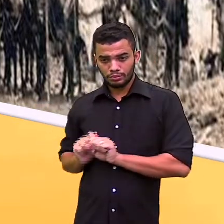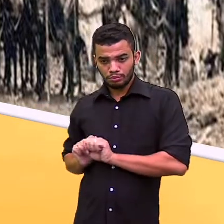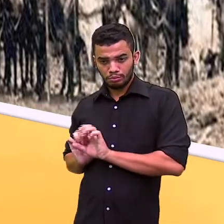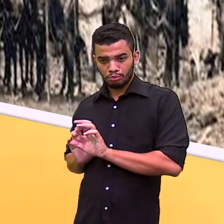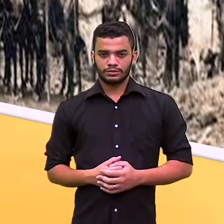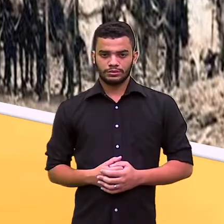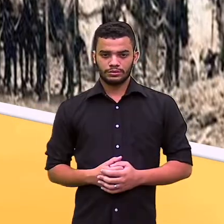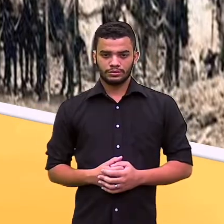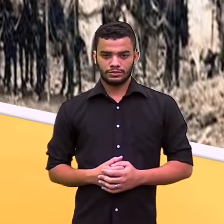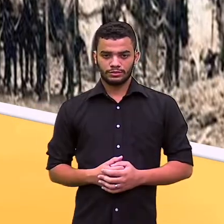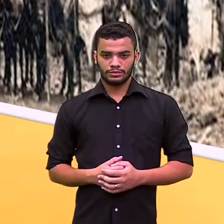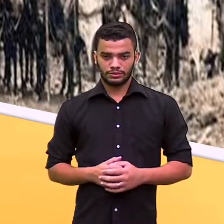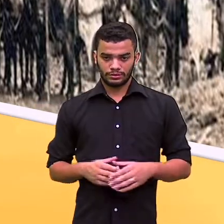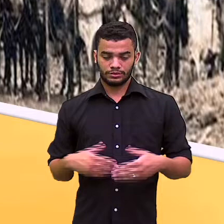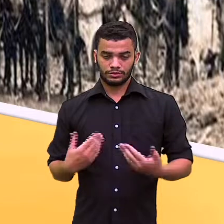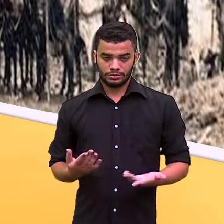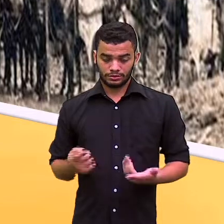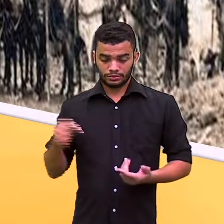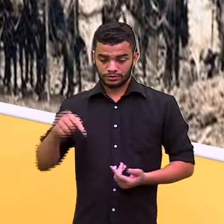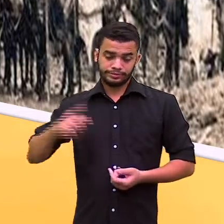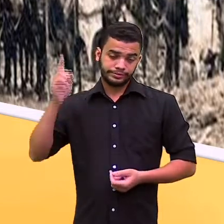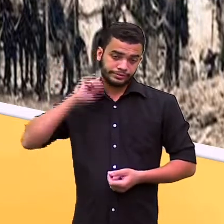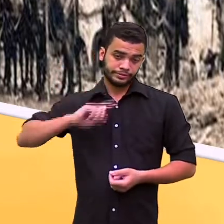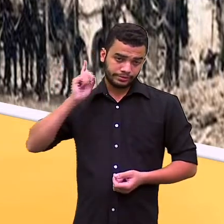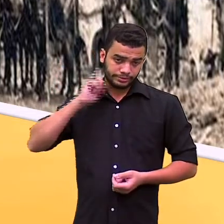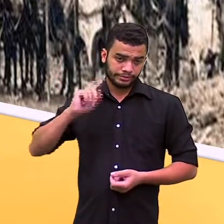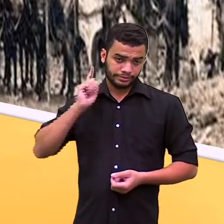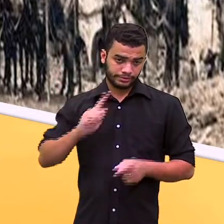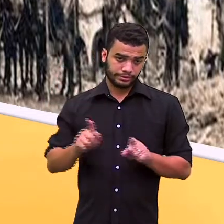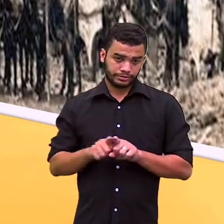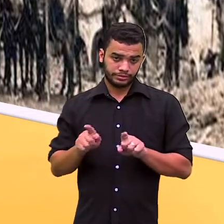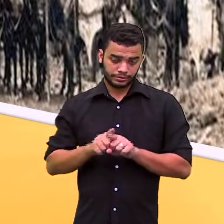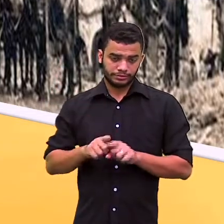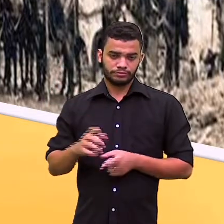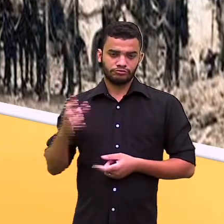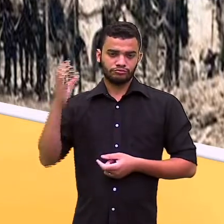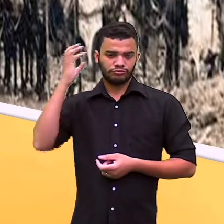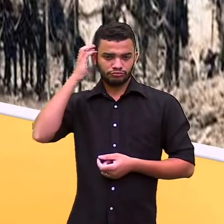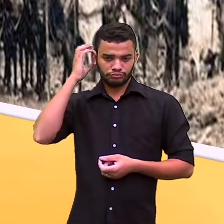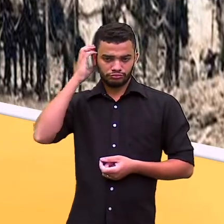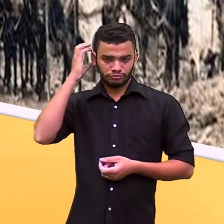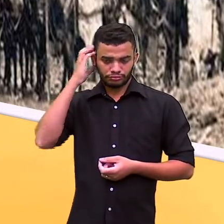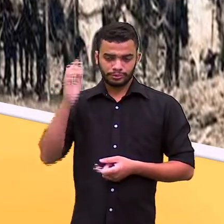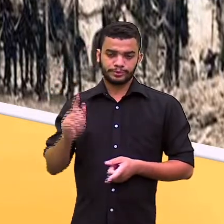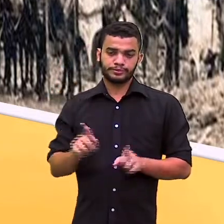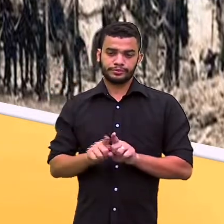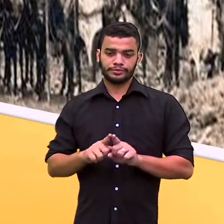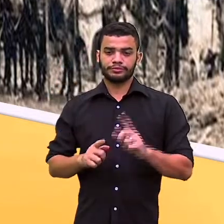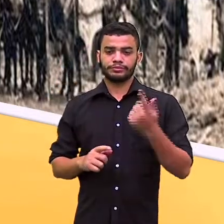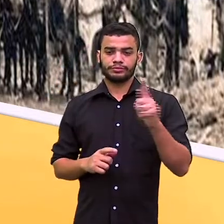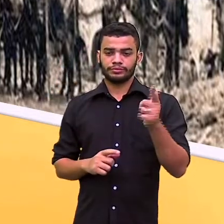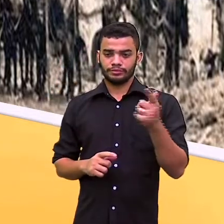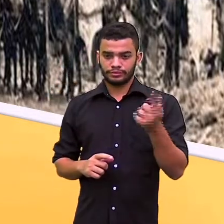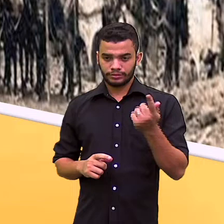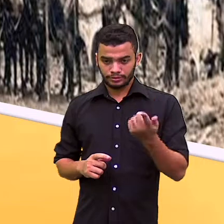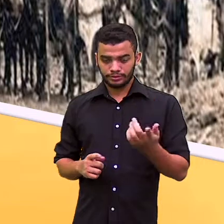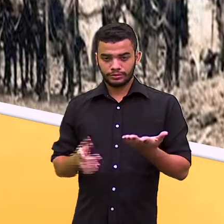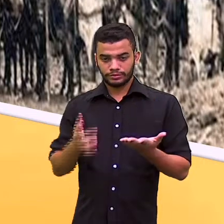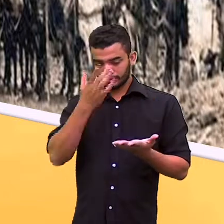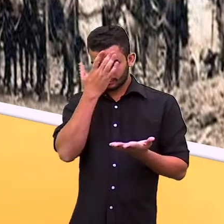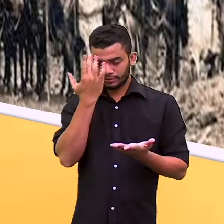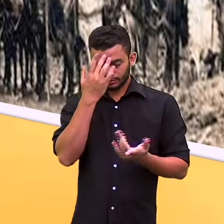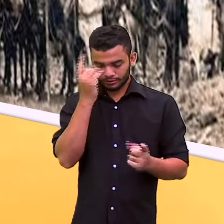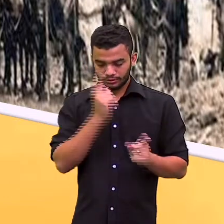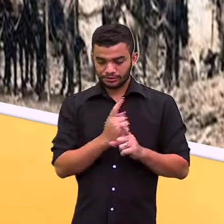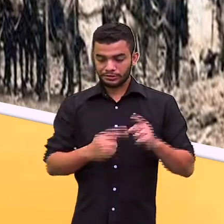as regiões no estado de Minas Gerais, Mato Grosso e Goiás, com gado e produtos obtidos nas feiras de